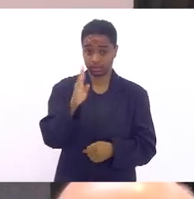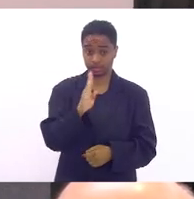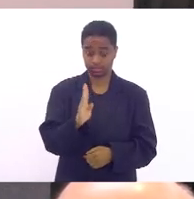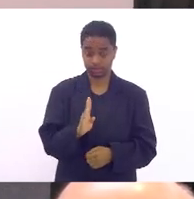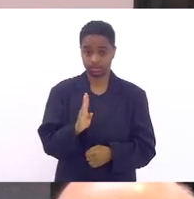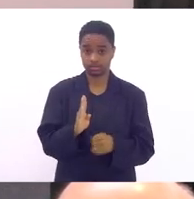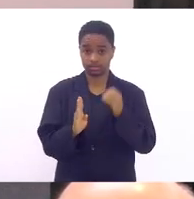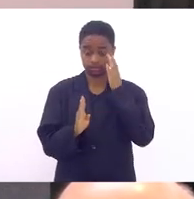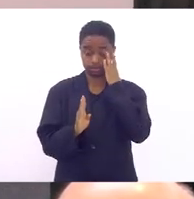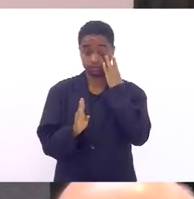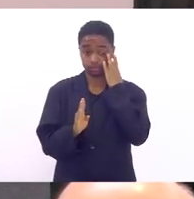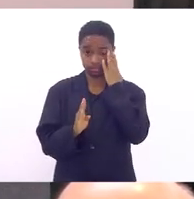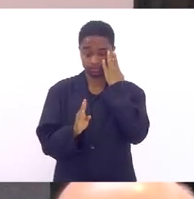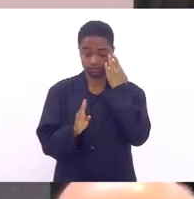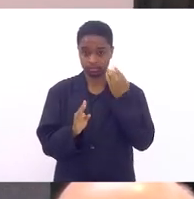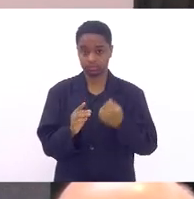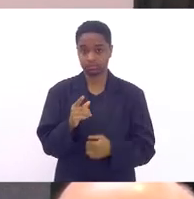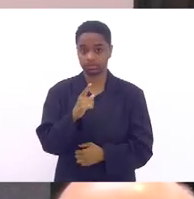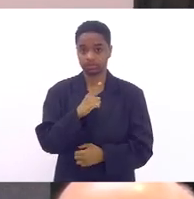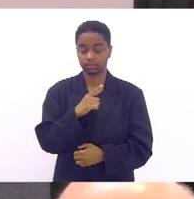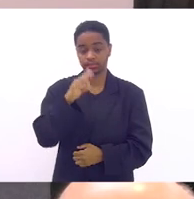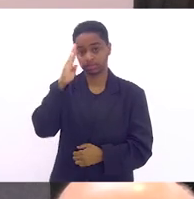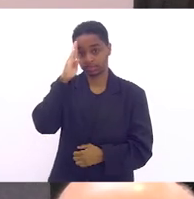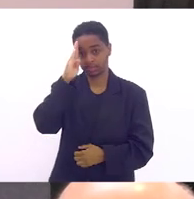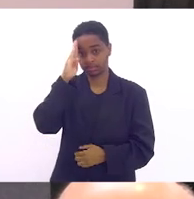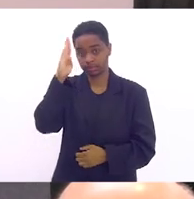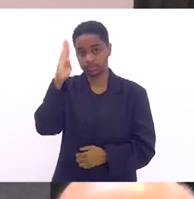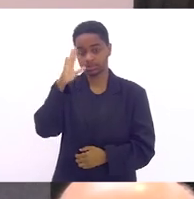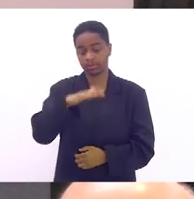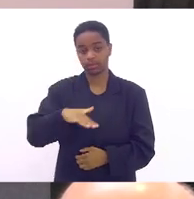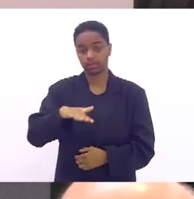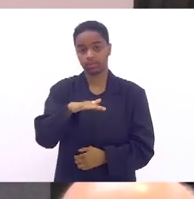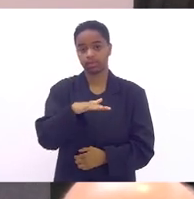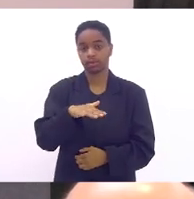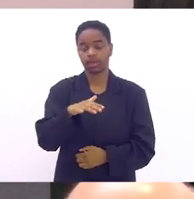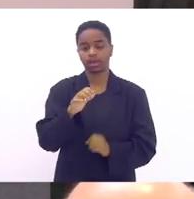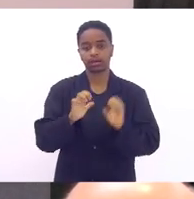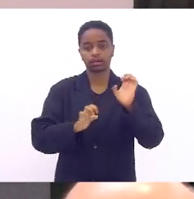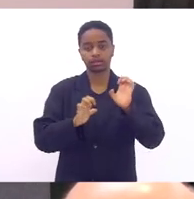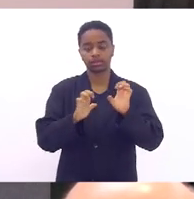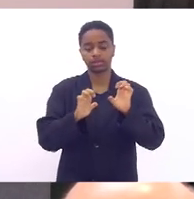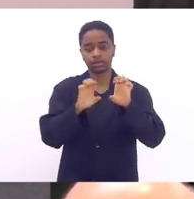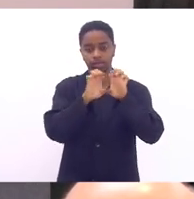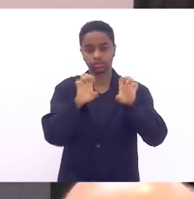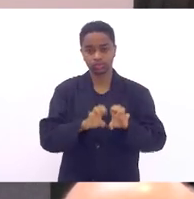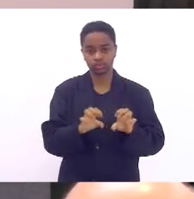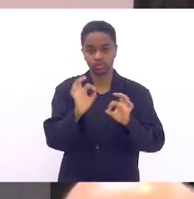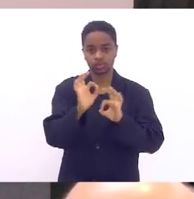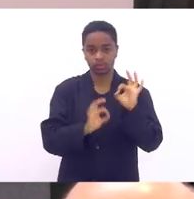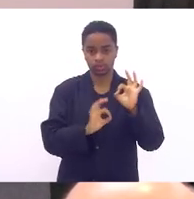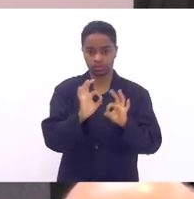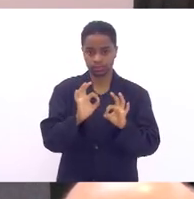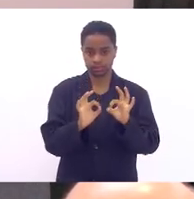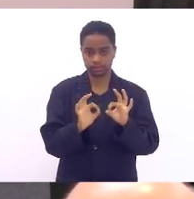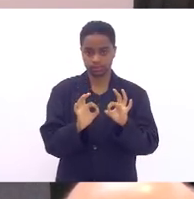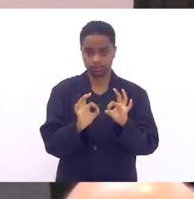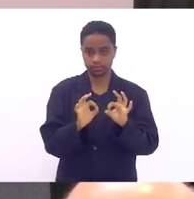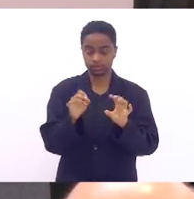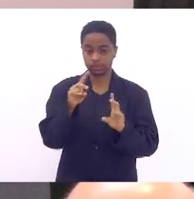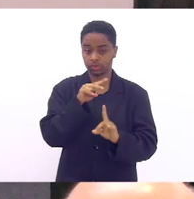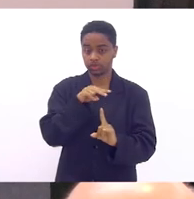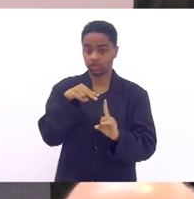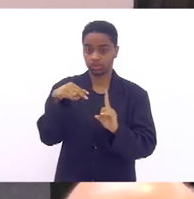melhor o a melhor rede de de de infraestrutura do ponto de vista da sua